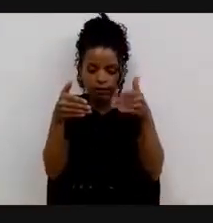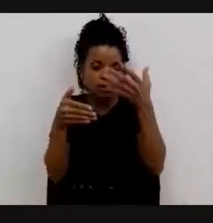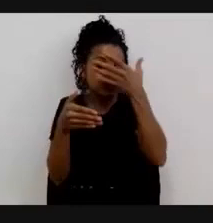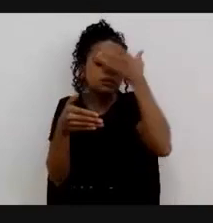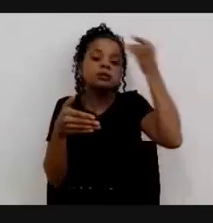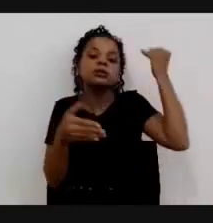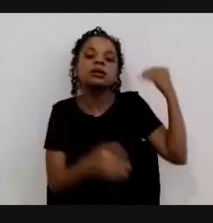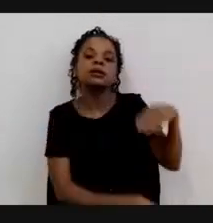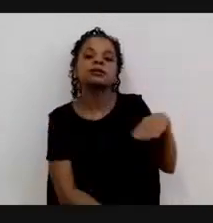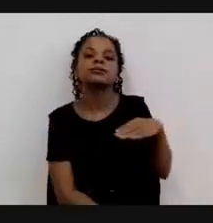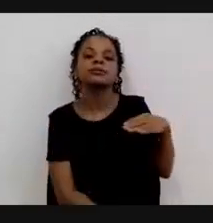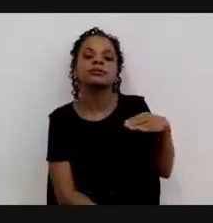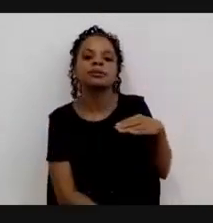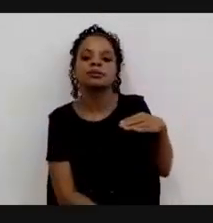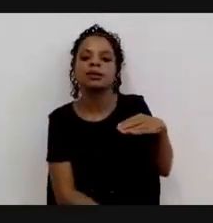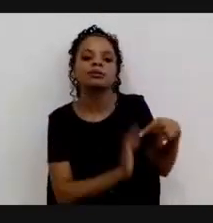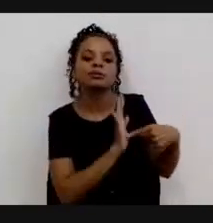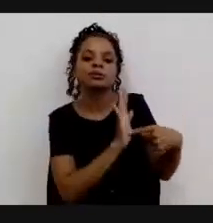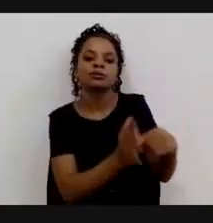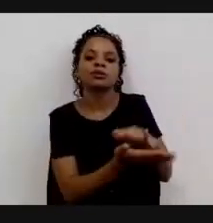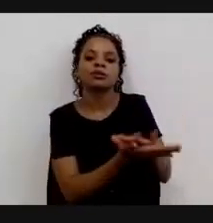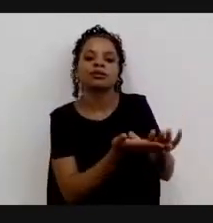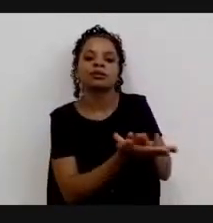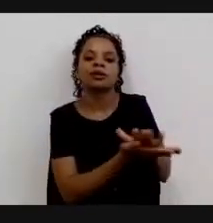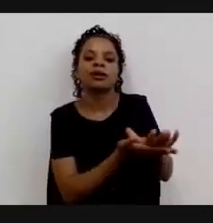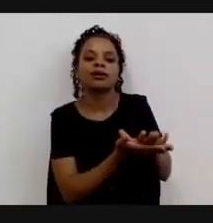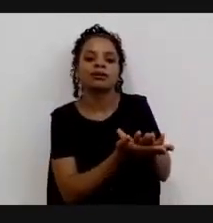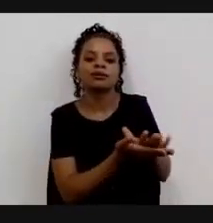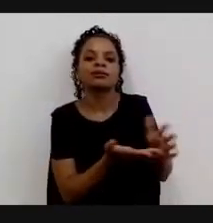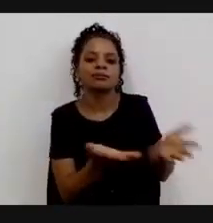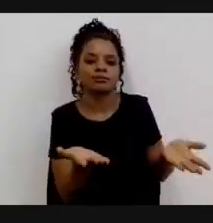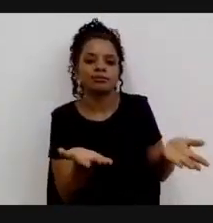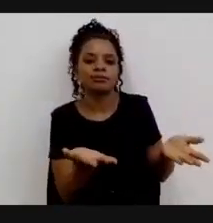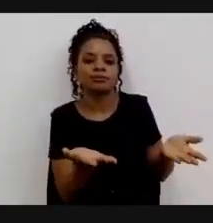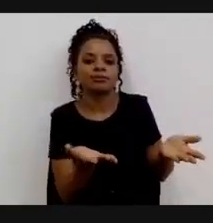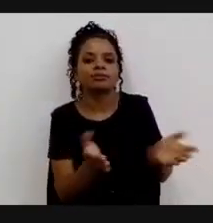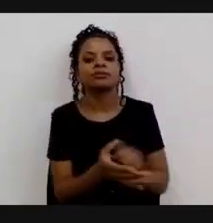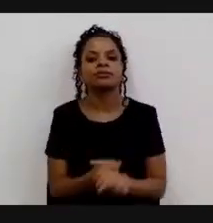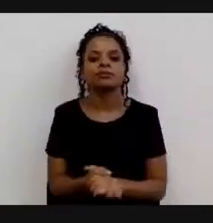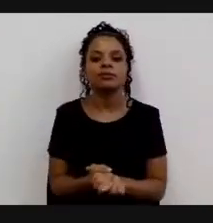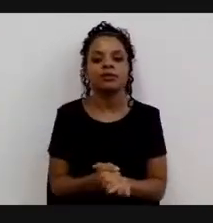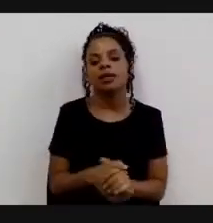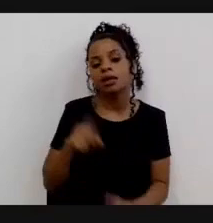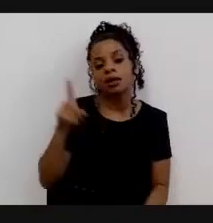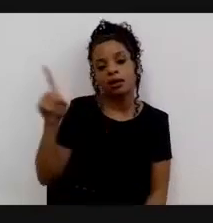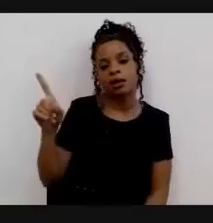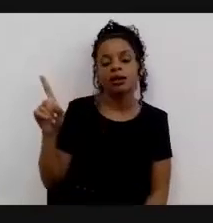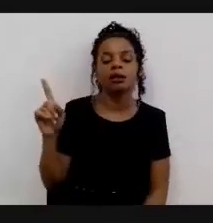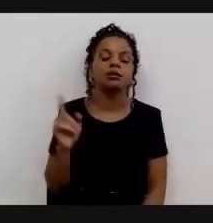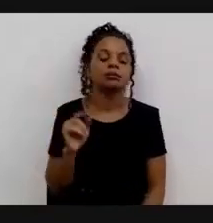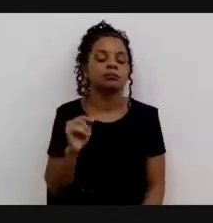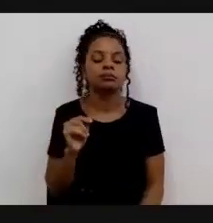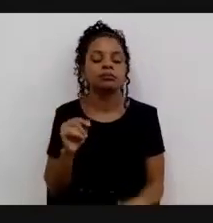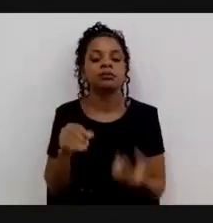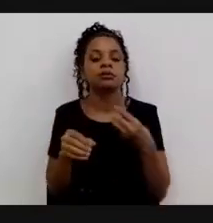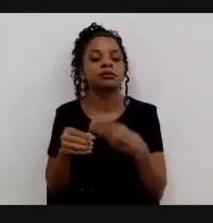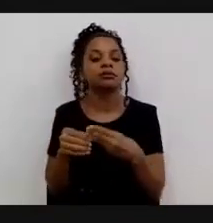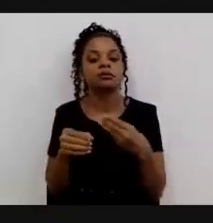mostra a cidade. E lá nascem, né, grandes vilões e grandes, entre aspas, heróis, porque não existe herói, né,